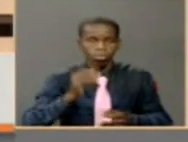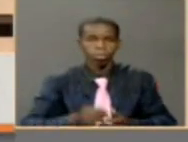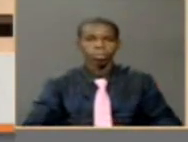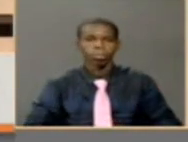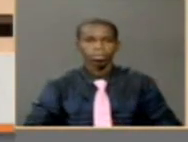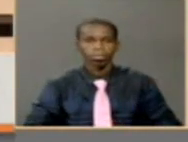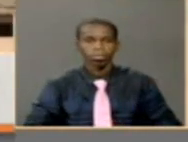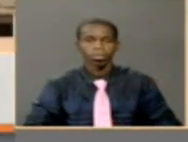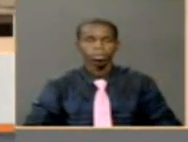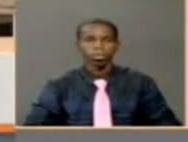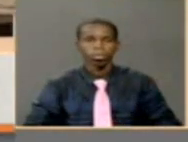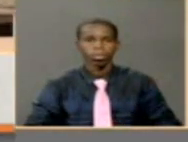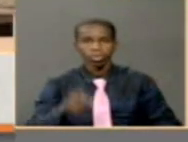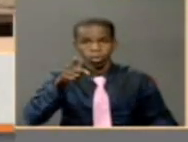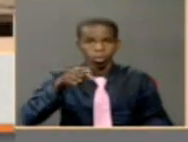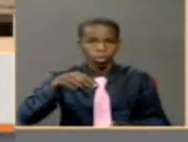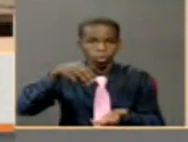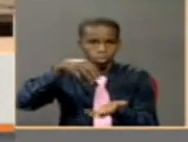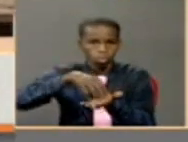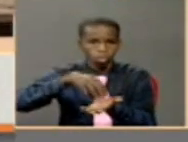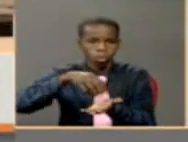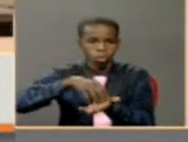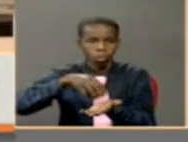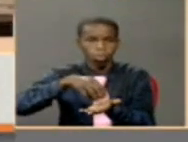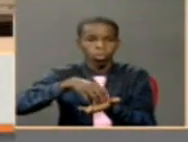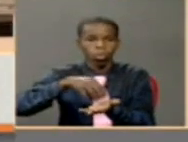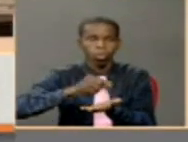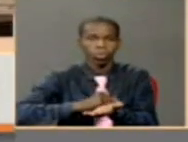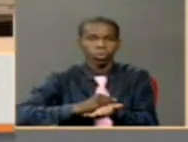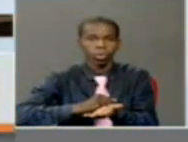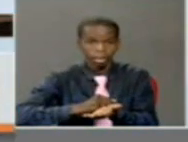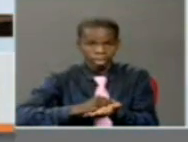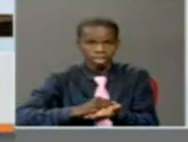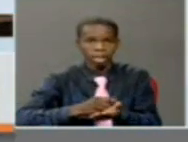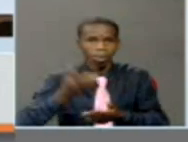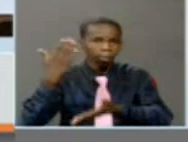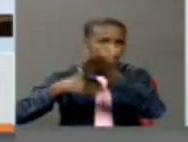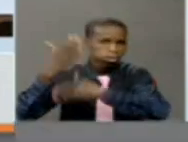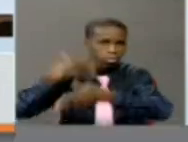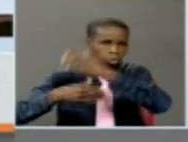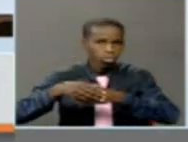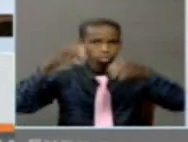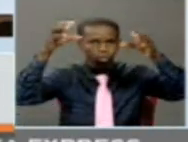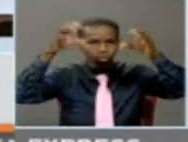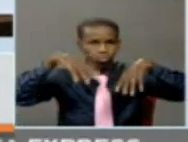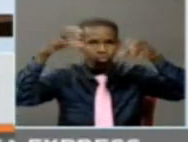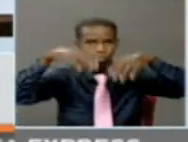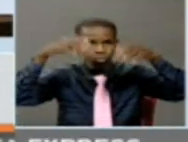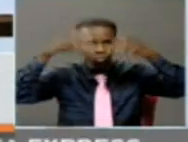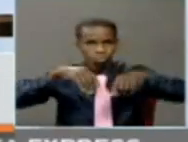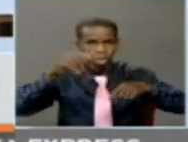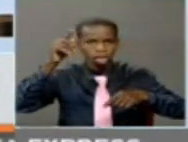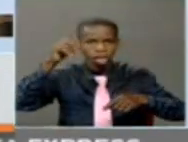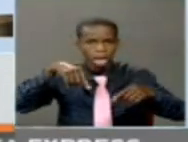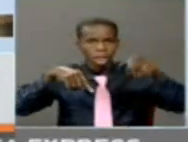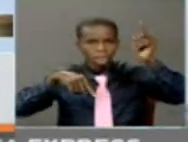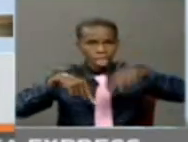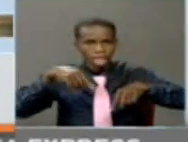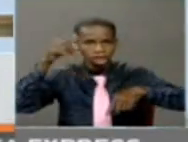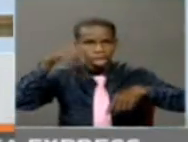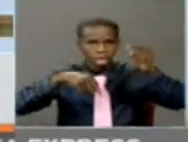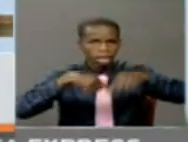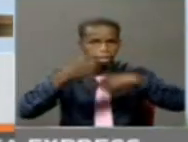Gung Indua foi o nome da aldeia que, em consequência de uma chuva miúda e branda, ficou reduzida em uma autêntica lagoa. Aquela que no